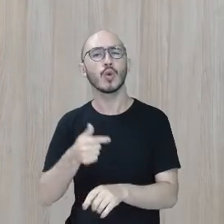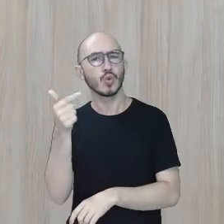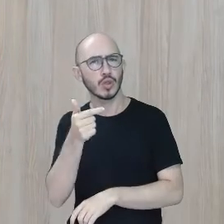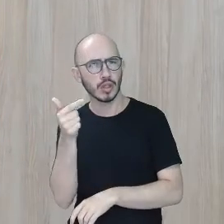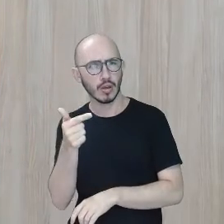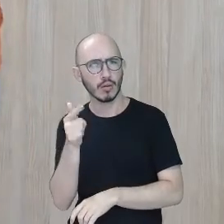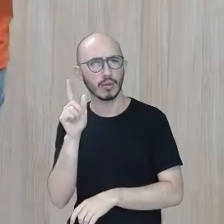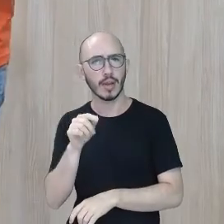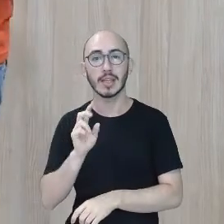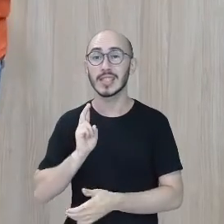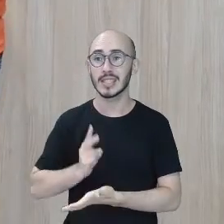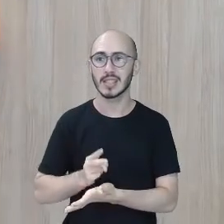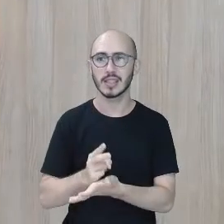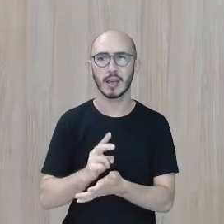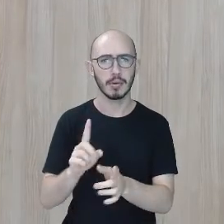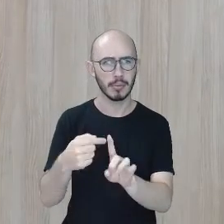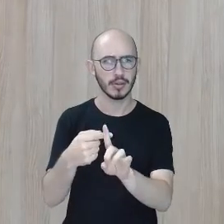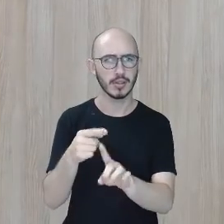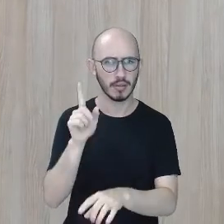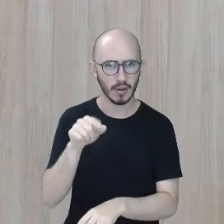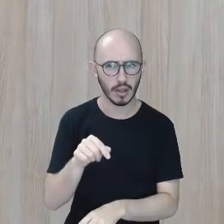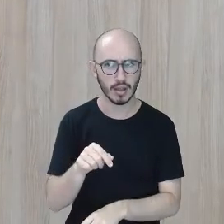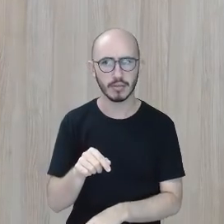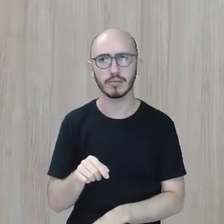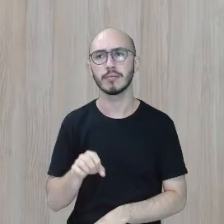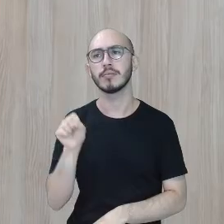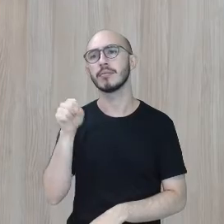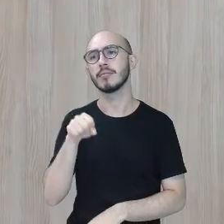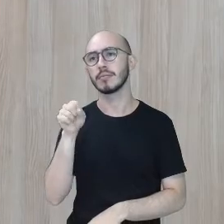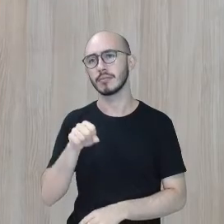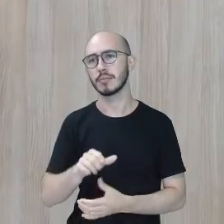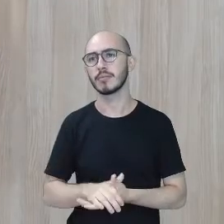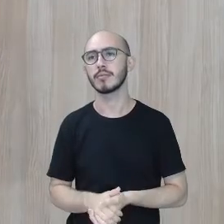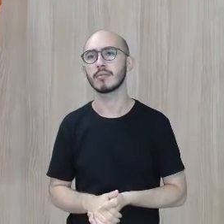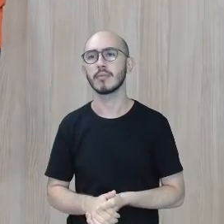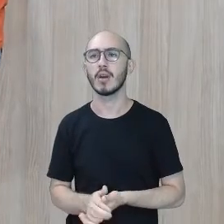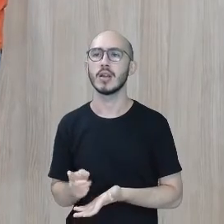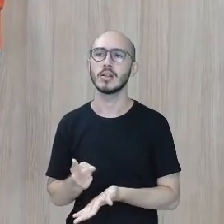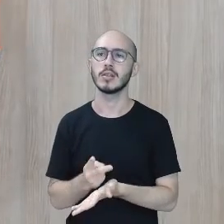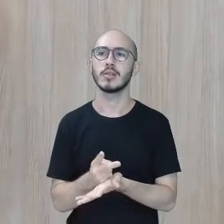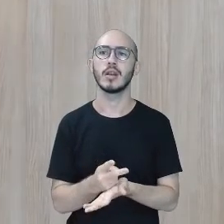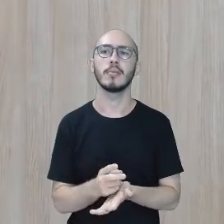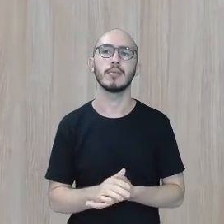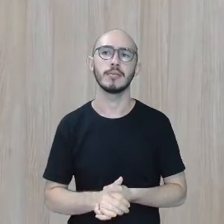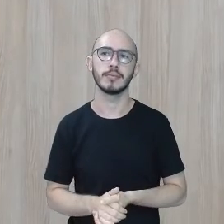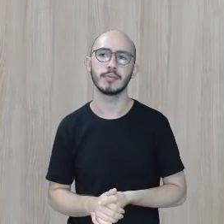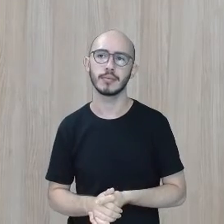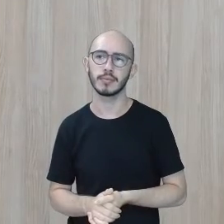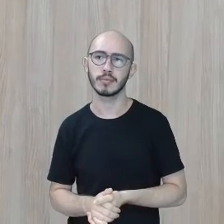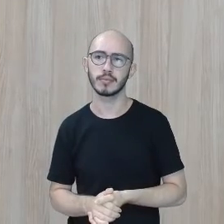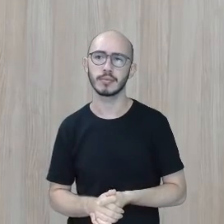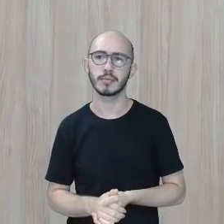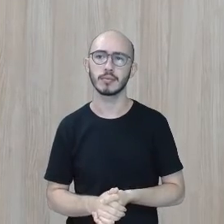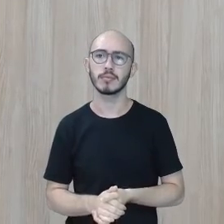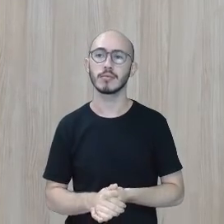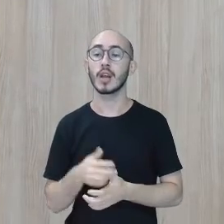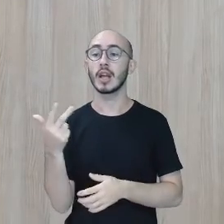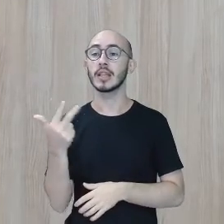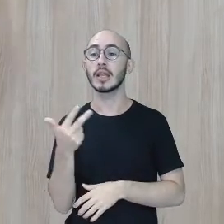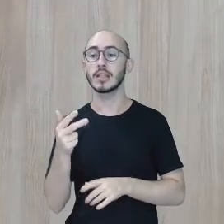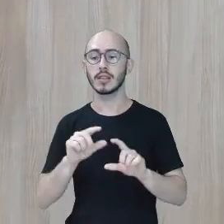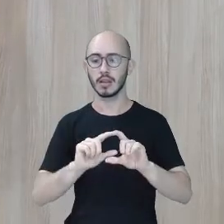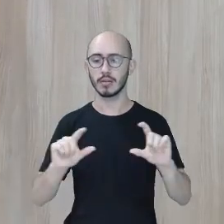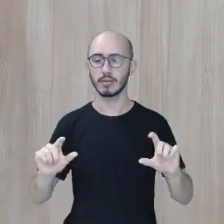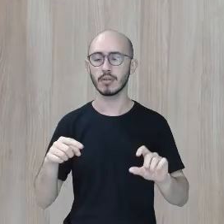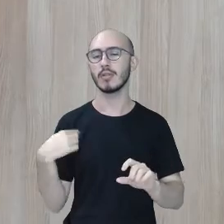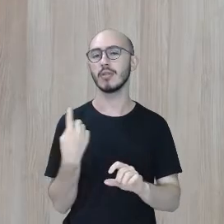será positivo. Isso mesmo. O segundo sinal aqui, ó, sempre será positivo. Esse terceiro produto notável, a gente também